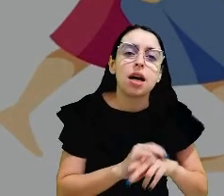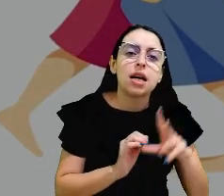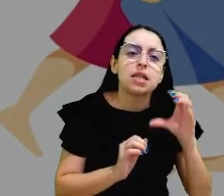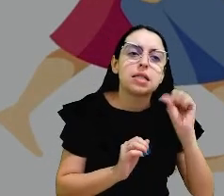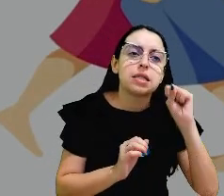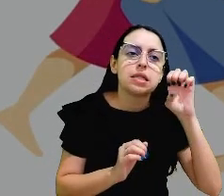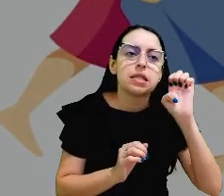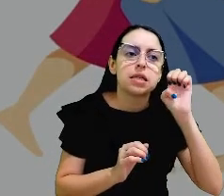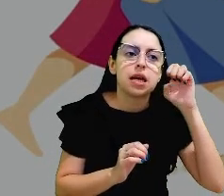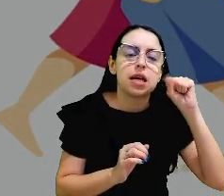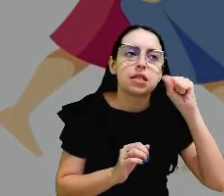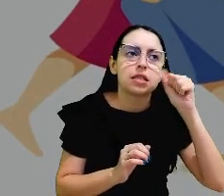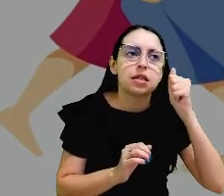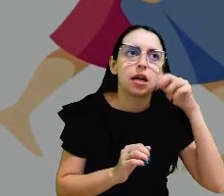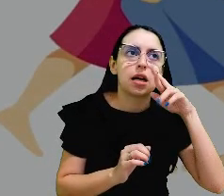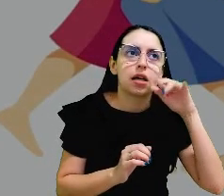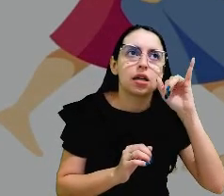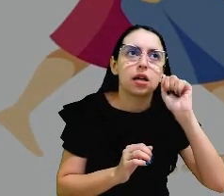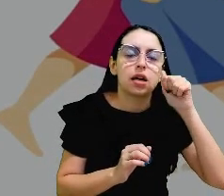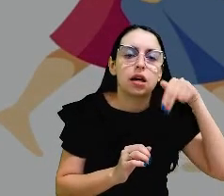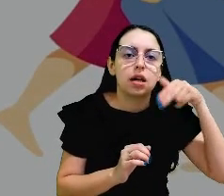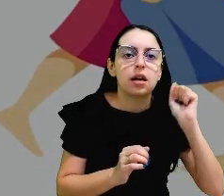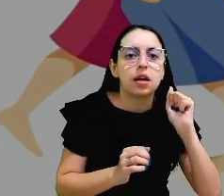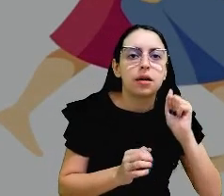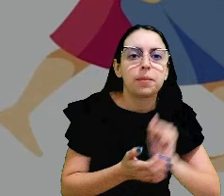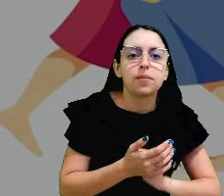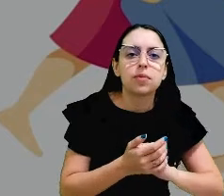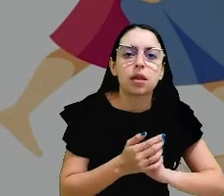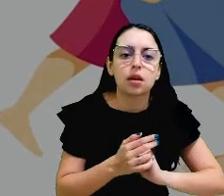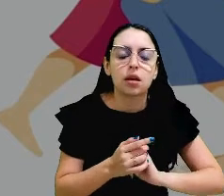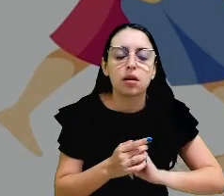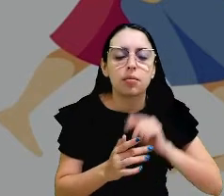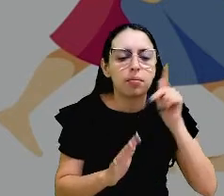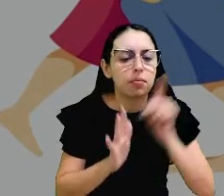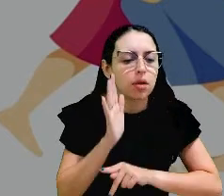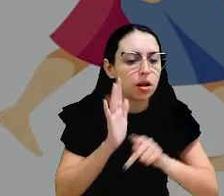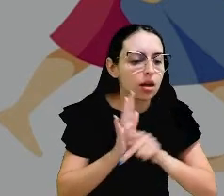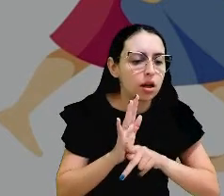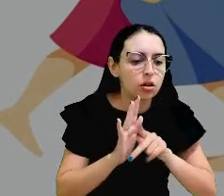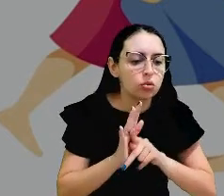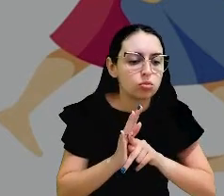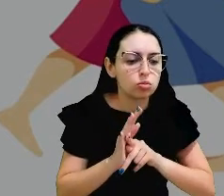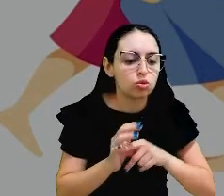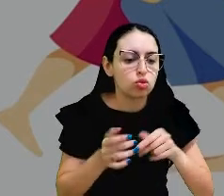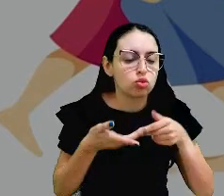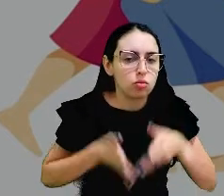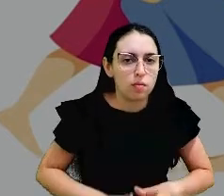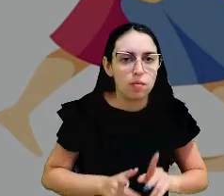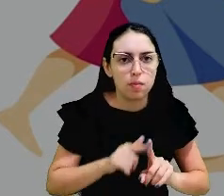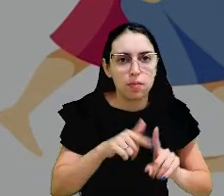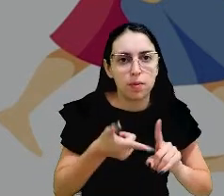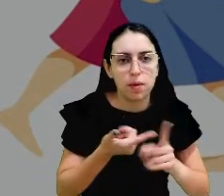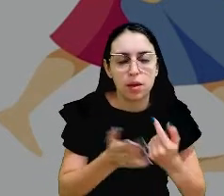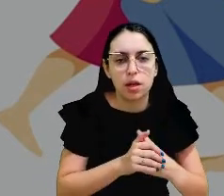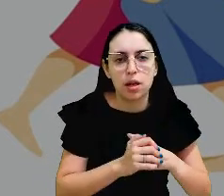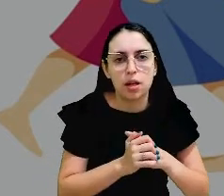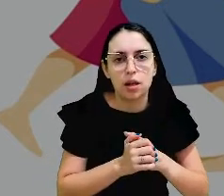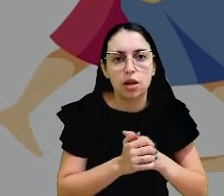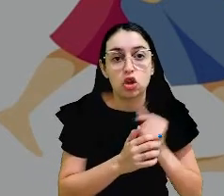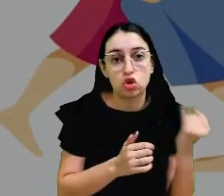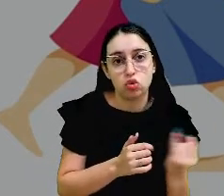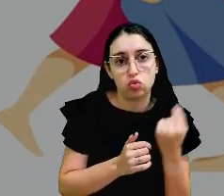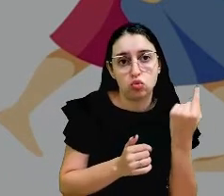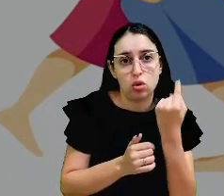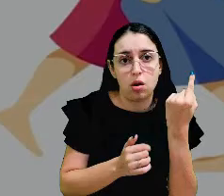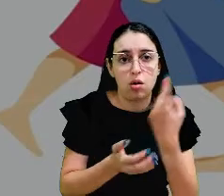cesarianas, e trabalhar também com o plano de parto individual. E aí, nessa hora